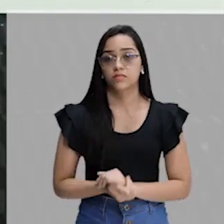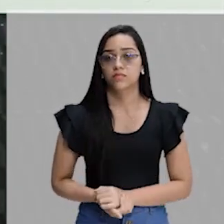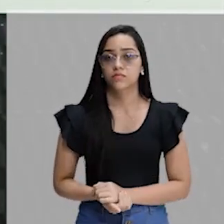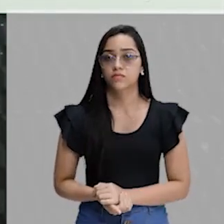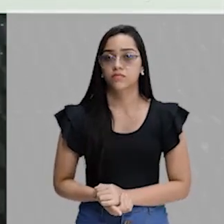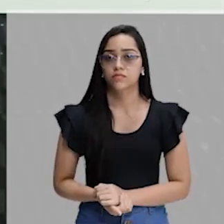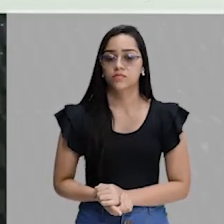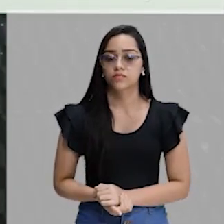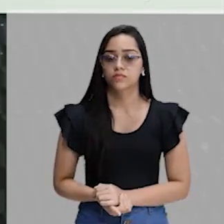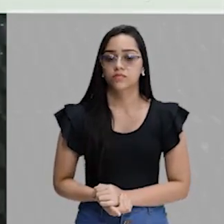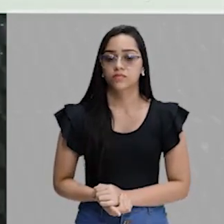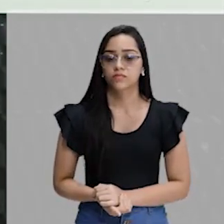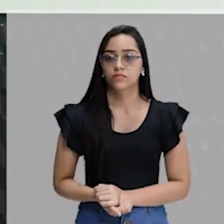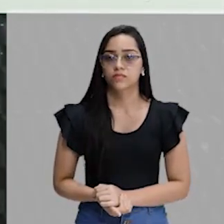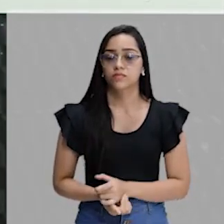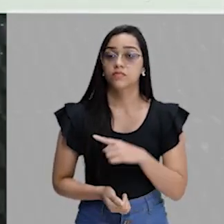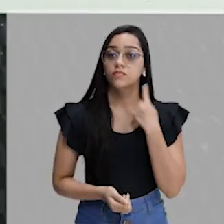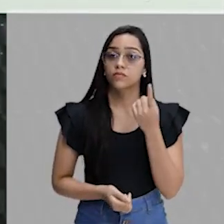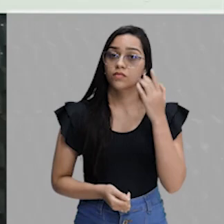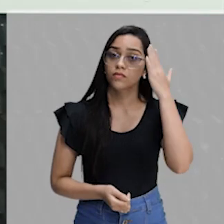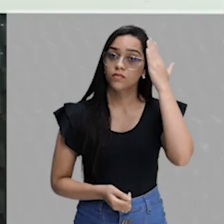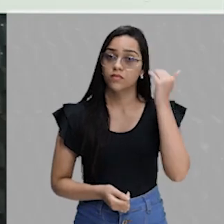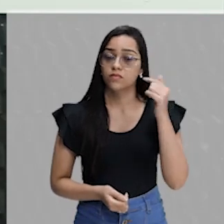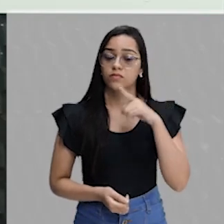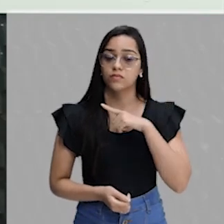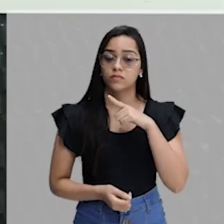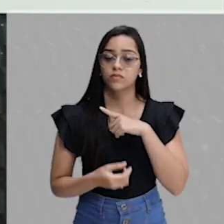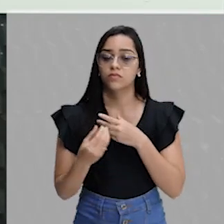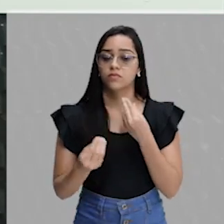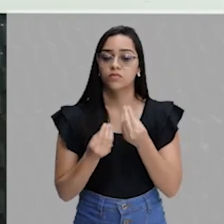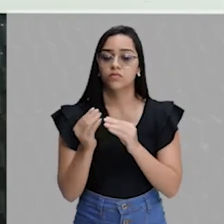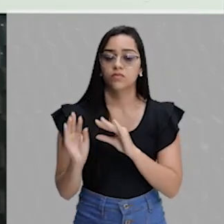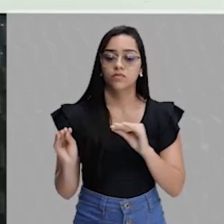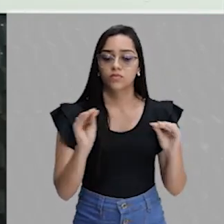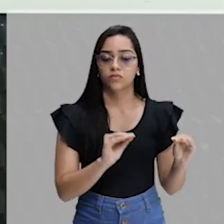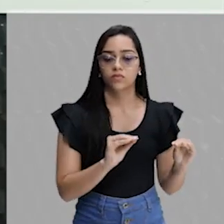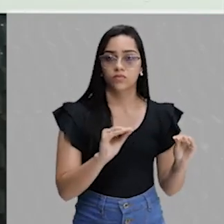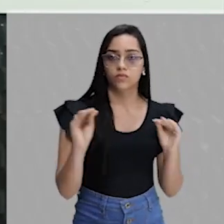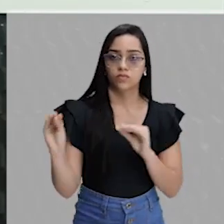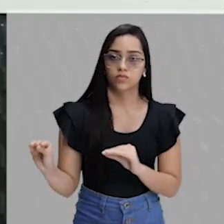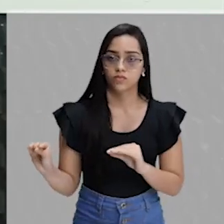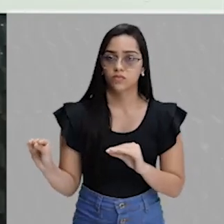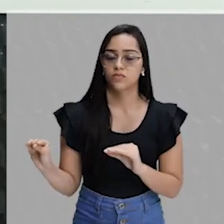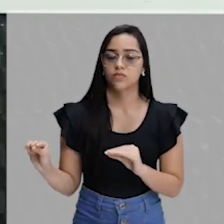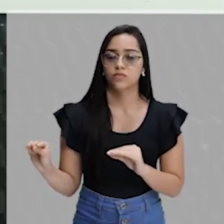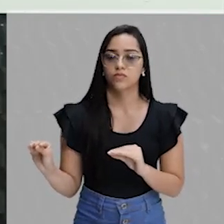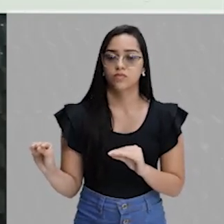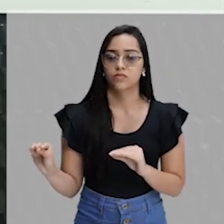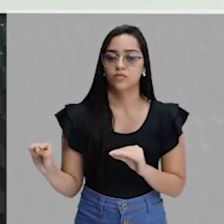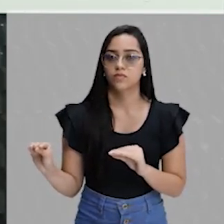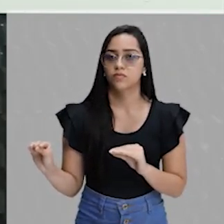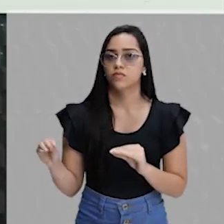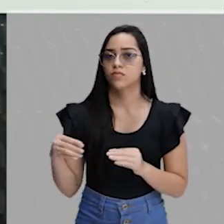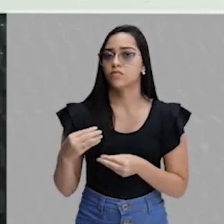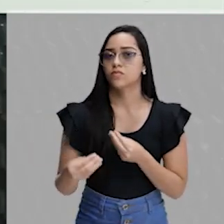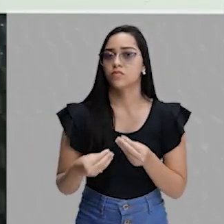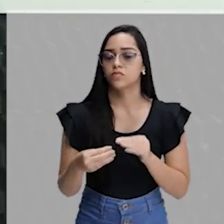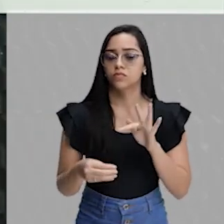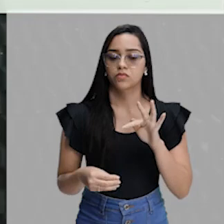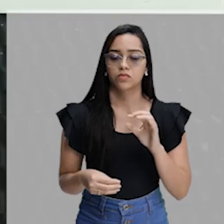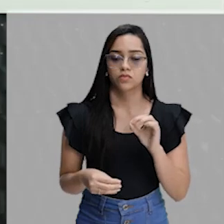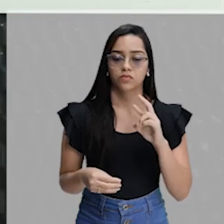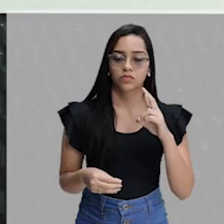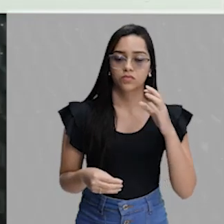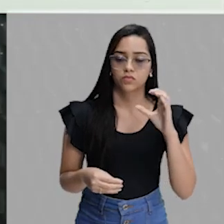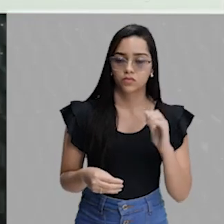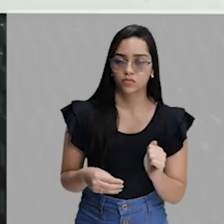ok? Então, nós sabemos que o corpo ele vai se deslocar de um ponto para o outro, né? Quando uma força foi